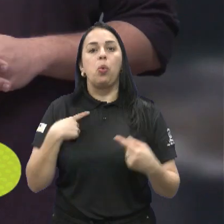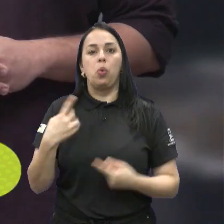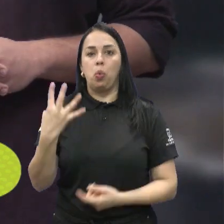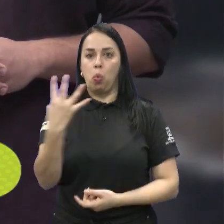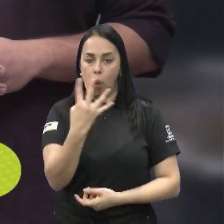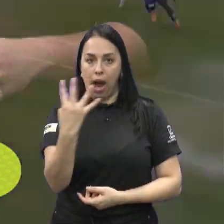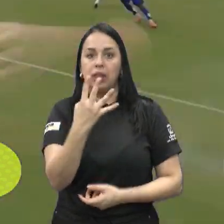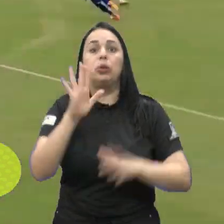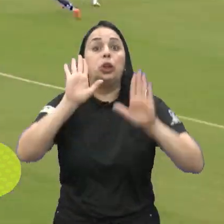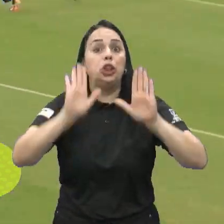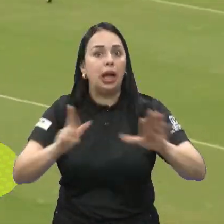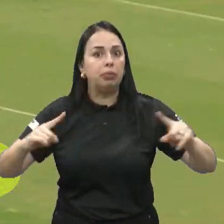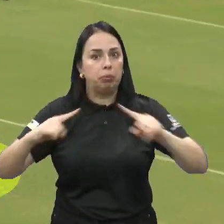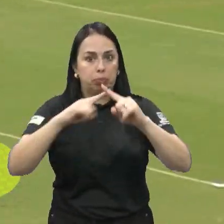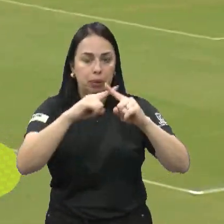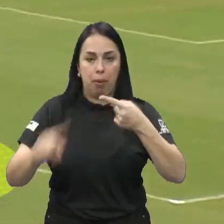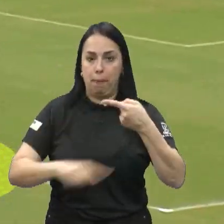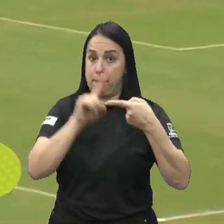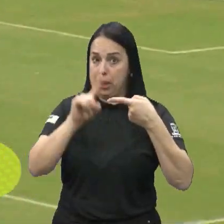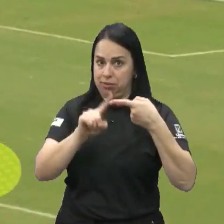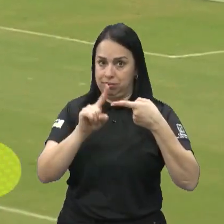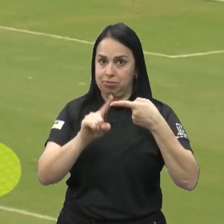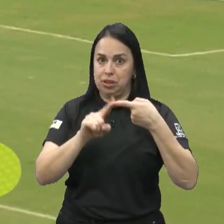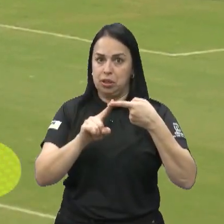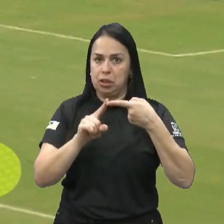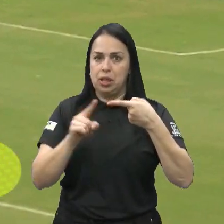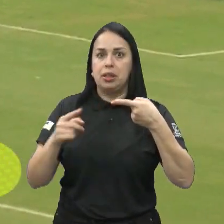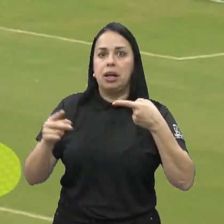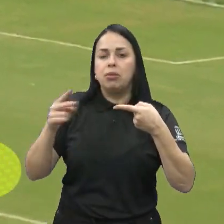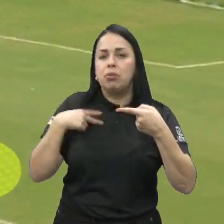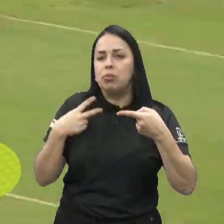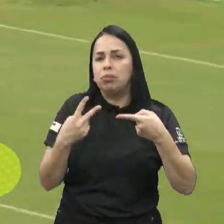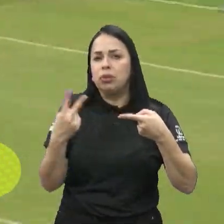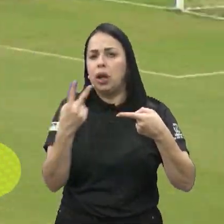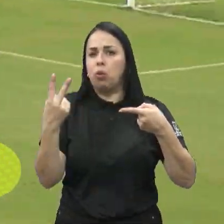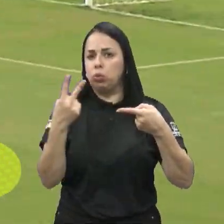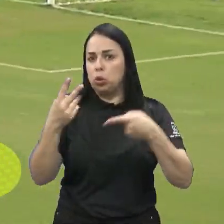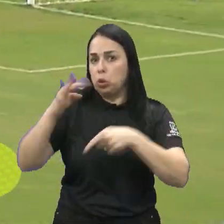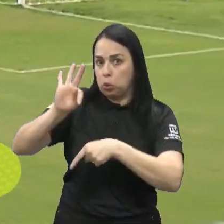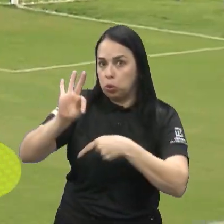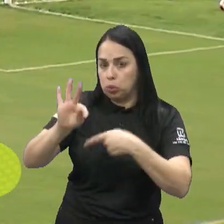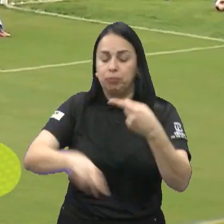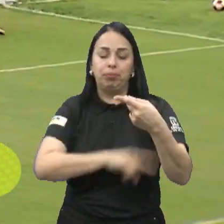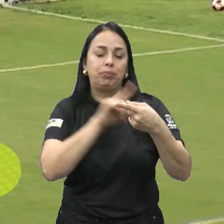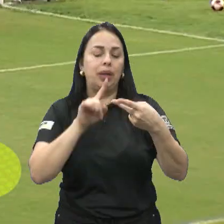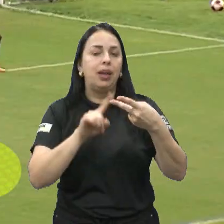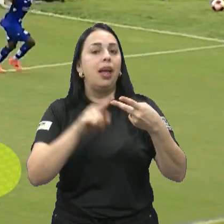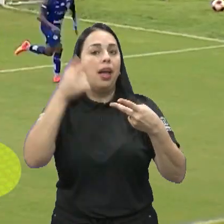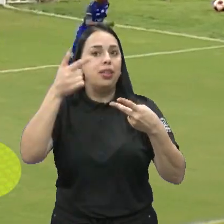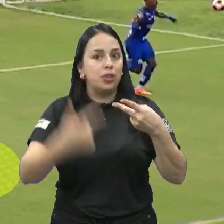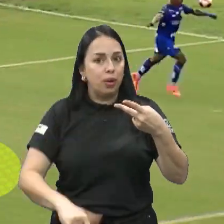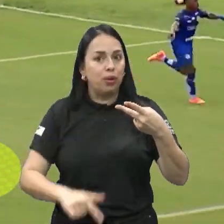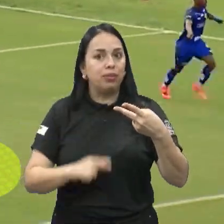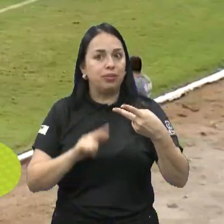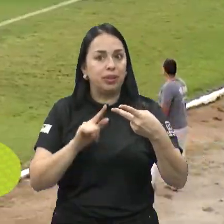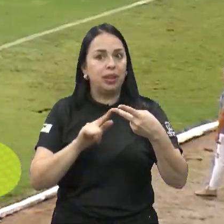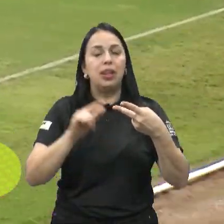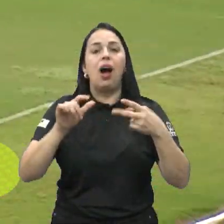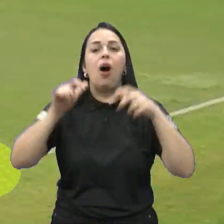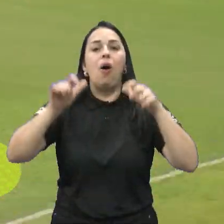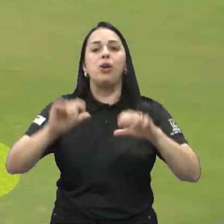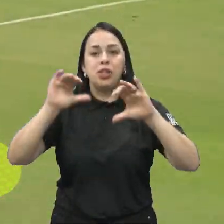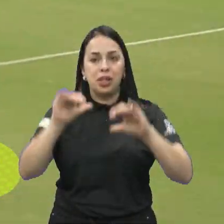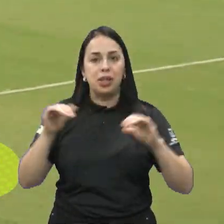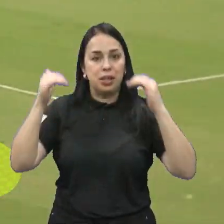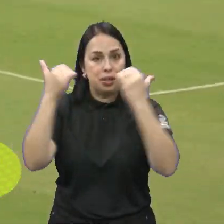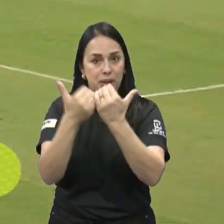foram realizados. O primeiro deles foi logo na segunda rodada da Série A2 e, de quebra, a volta do clássico ao Martins Pereira. O São